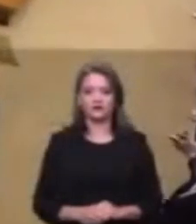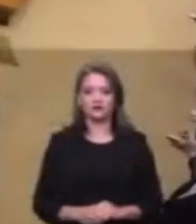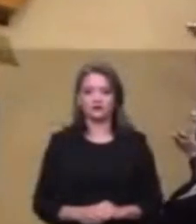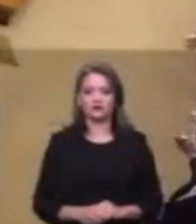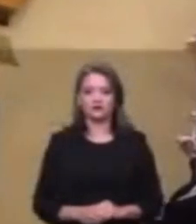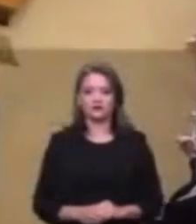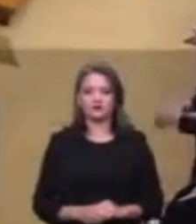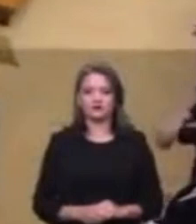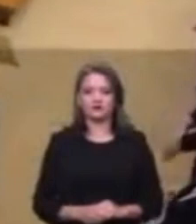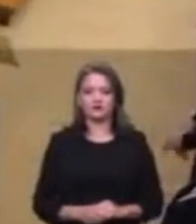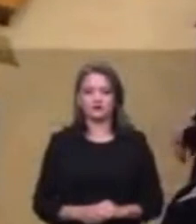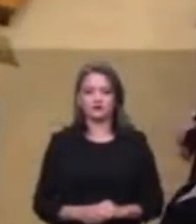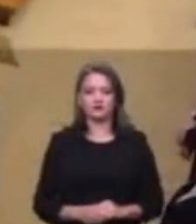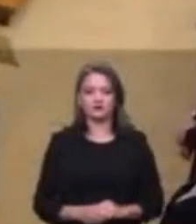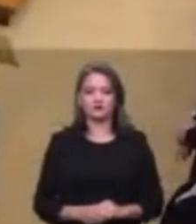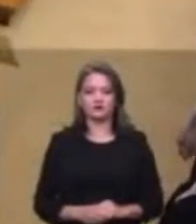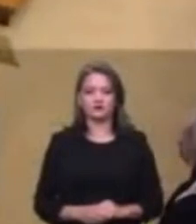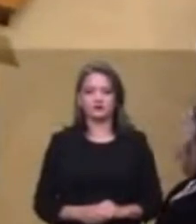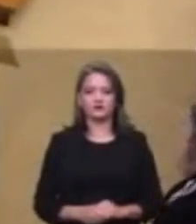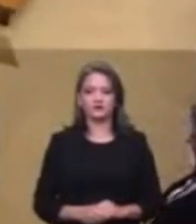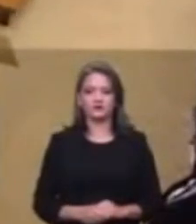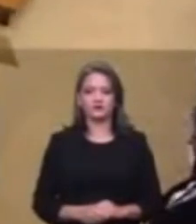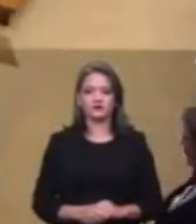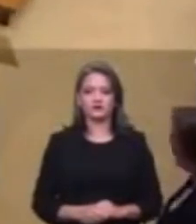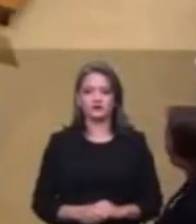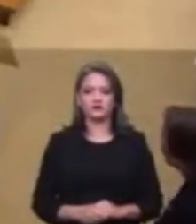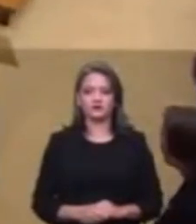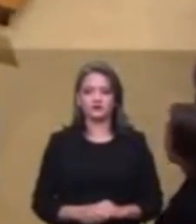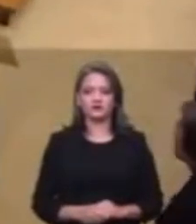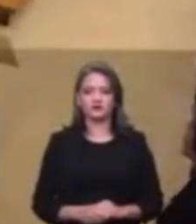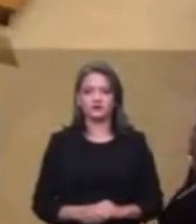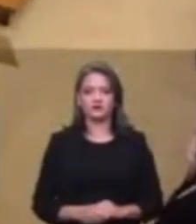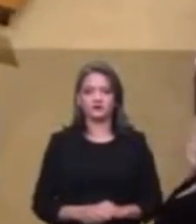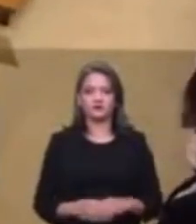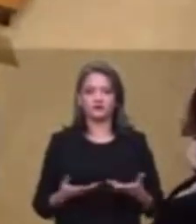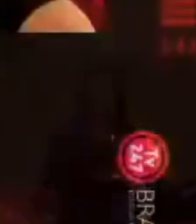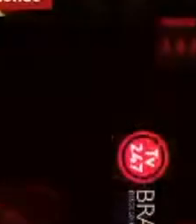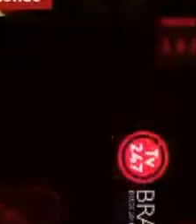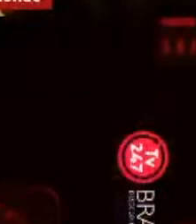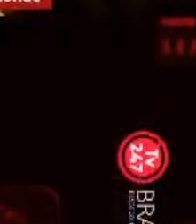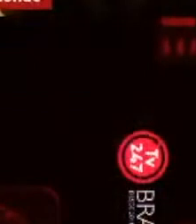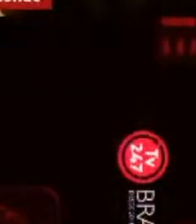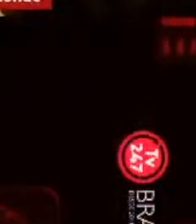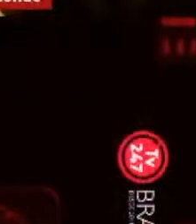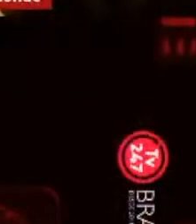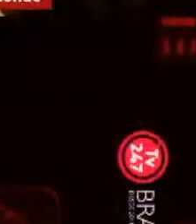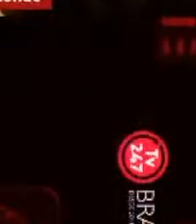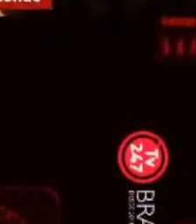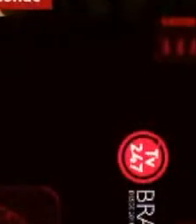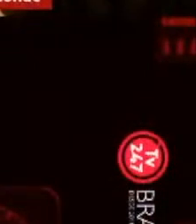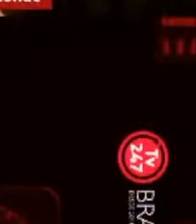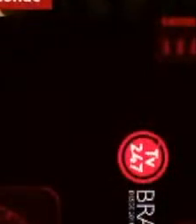se dobrou não é às vezes até a propostas ali por baixo do pano Ah vamos botar o Lula numa prisão